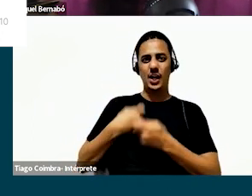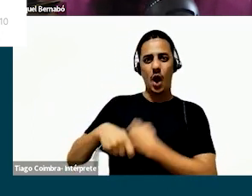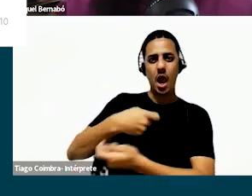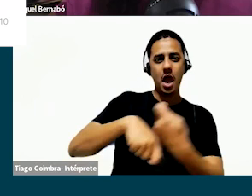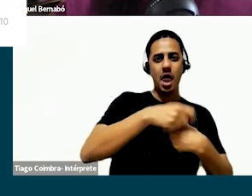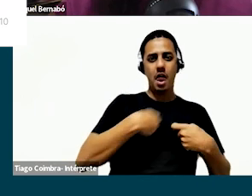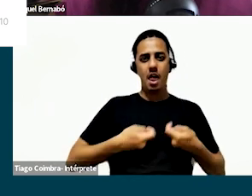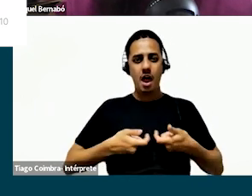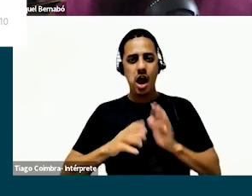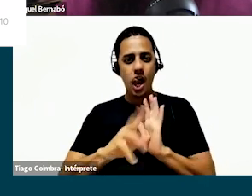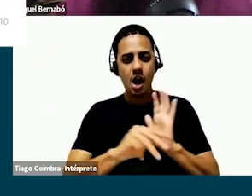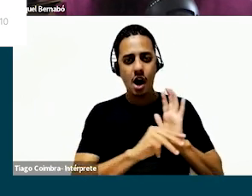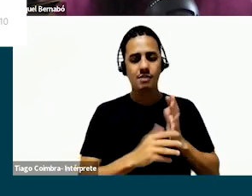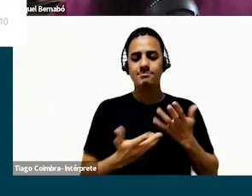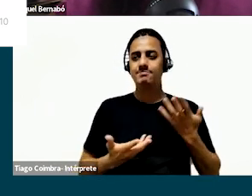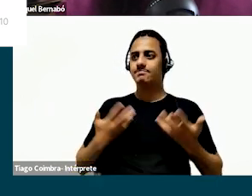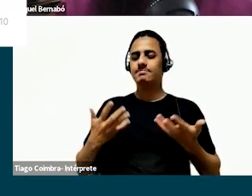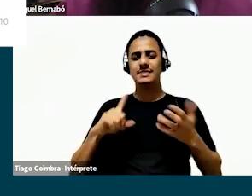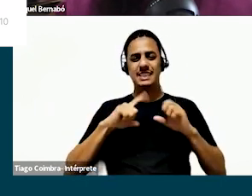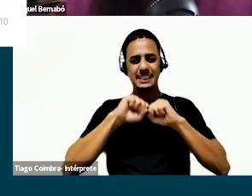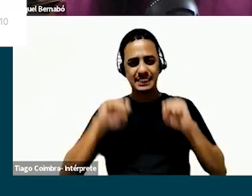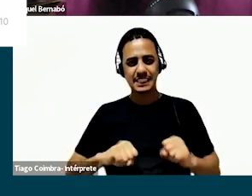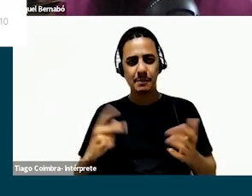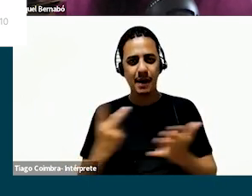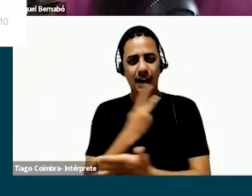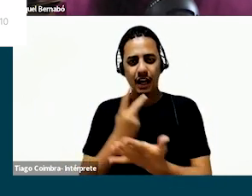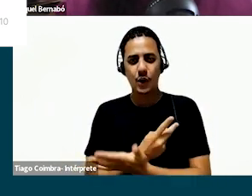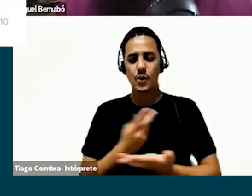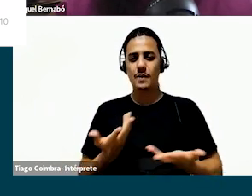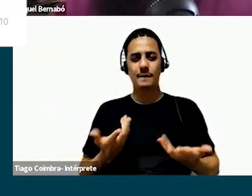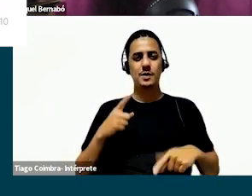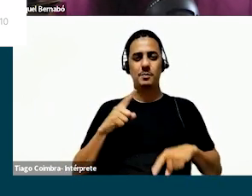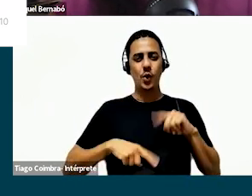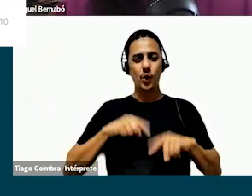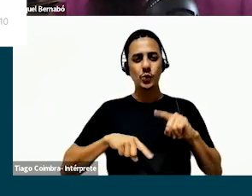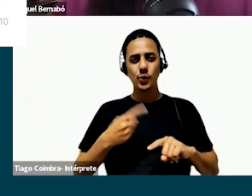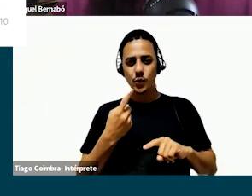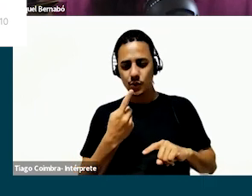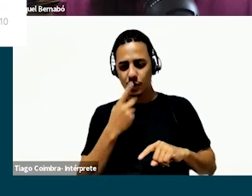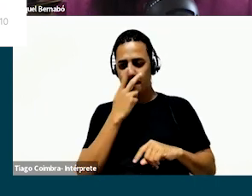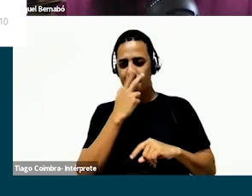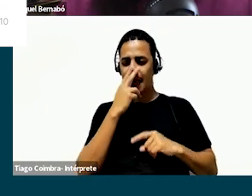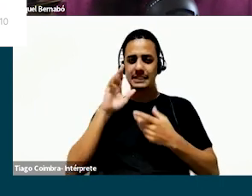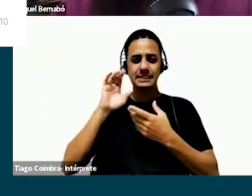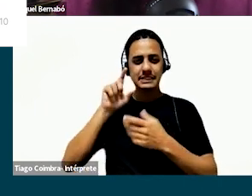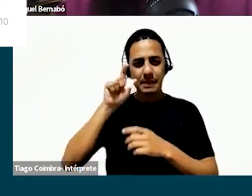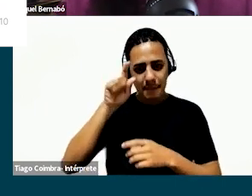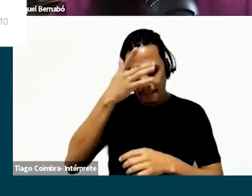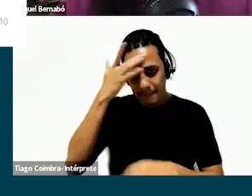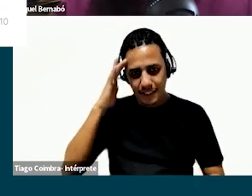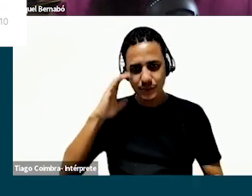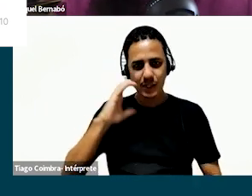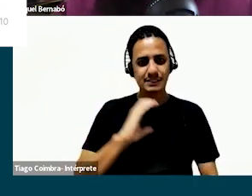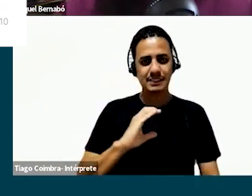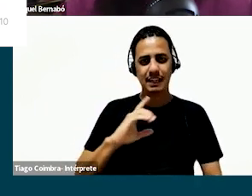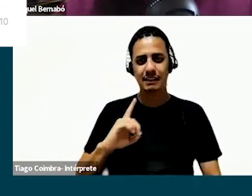o meu aplicativo? Será que tem algum erro no sistema? Não é possível que isso esteja tão maior do que a gente estava imaginando. O produto era desenhado quase